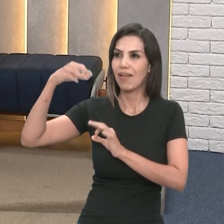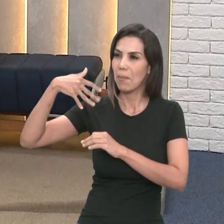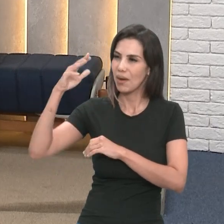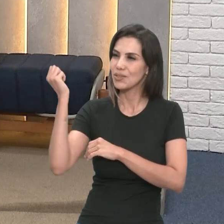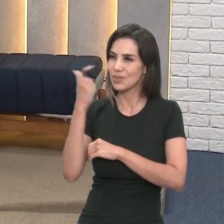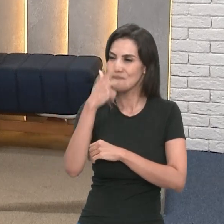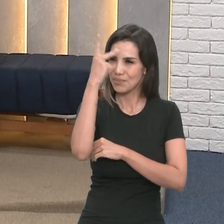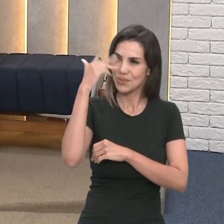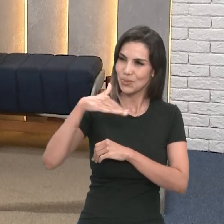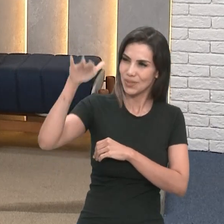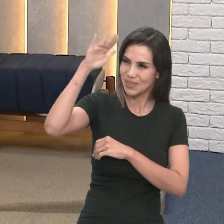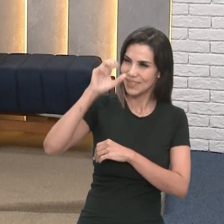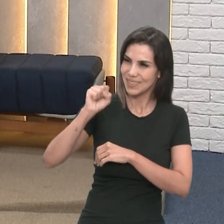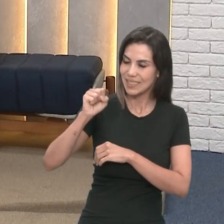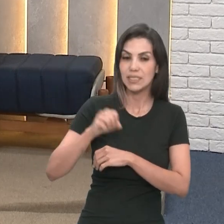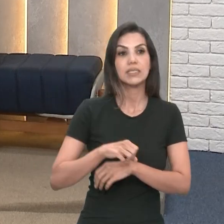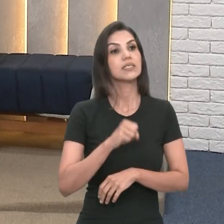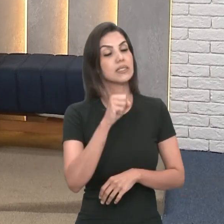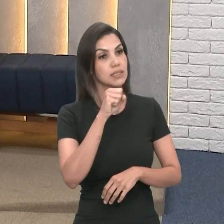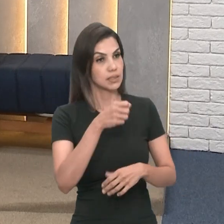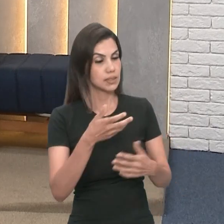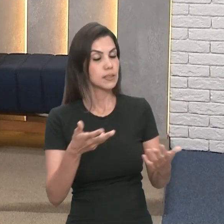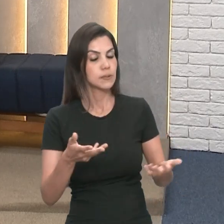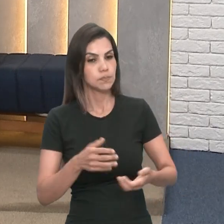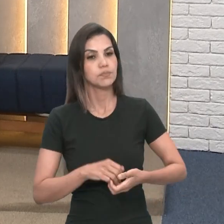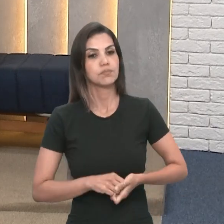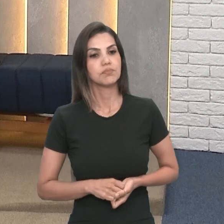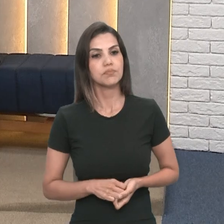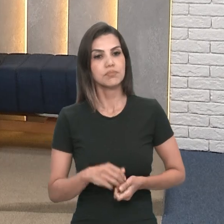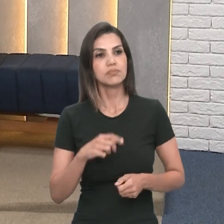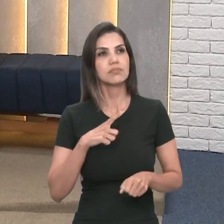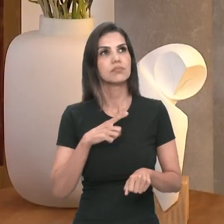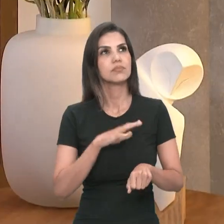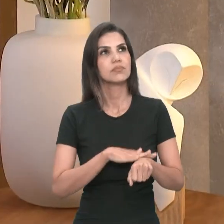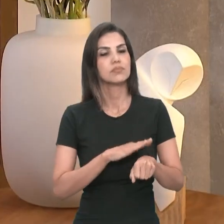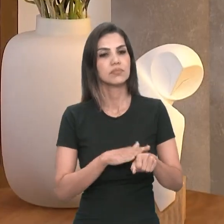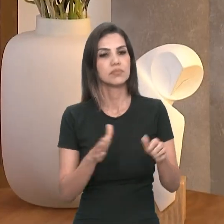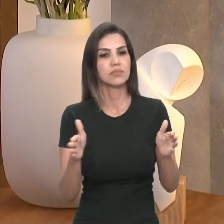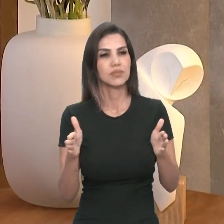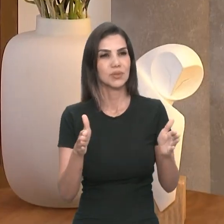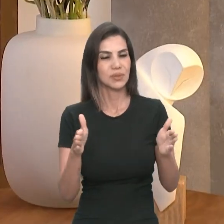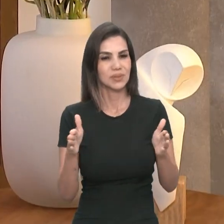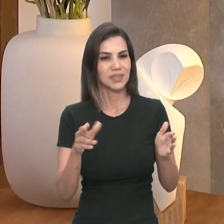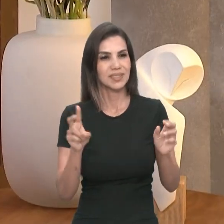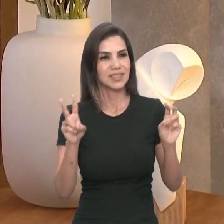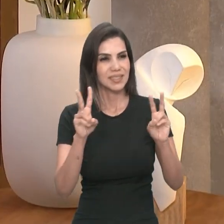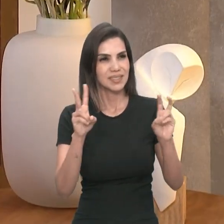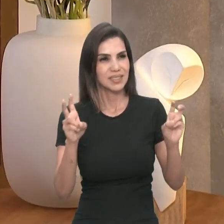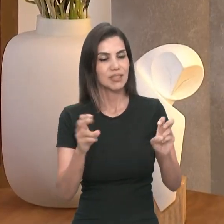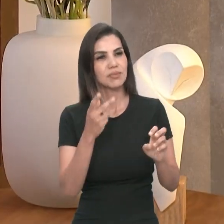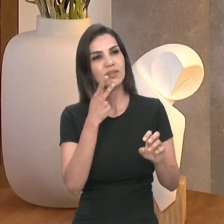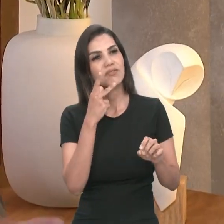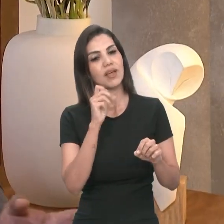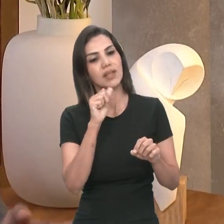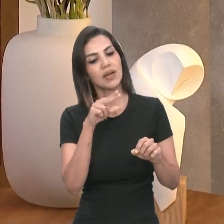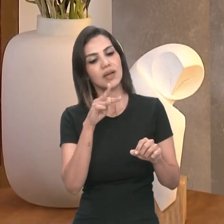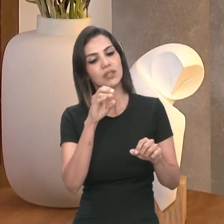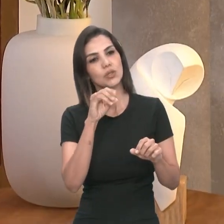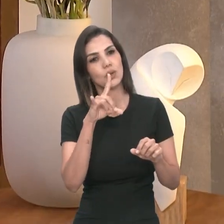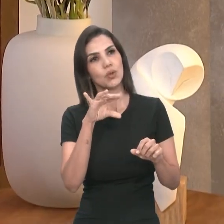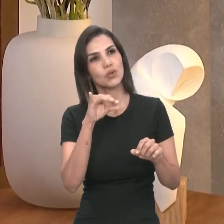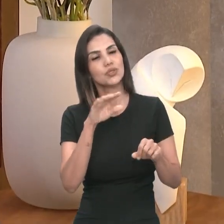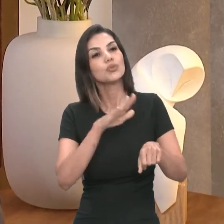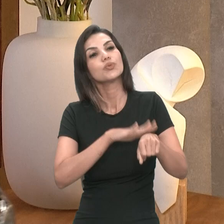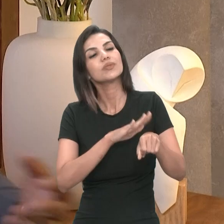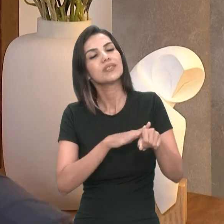né? Isso, se a gente pega, existe um termo que a gente chama de ontologia do sono, né? Então, se a gente pega